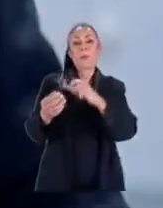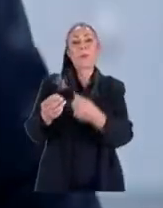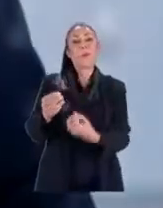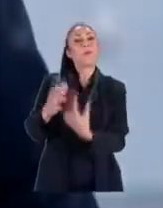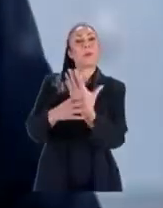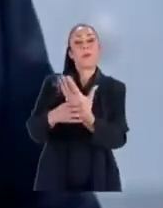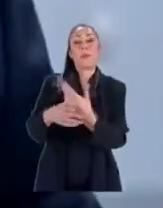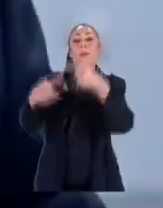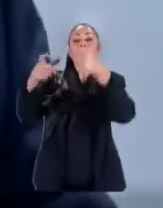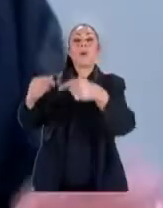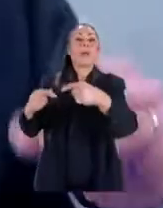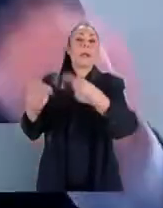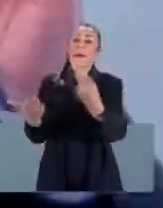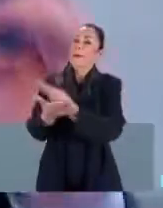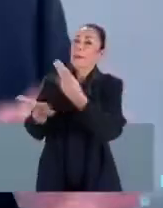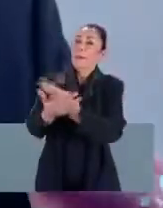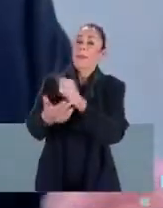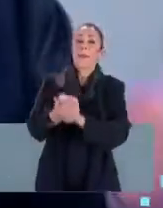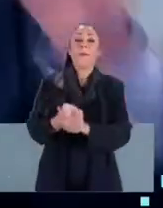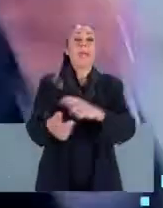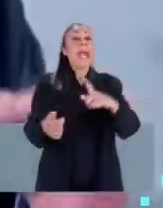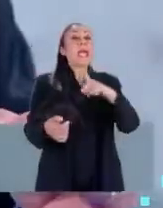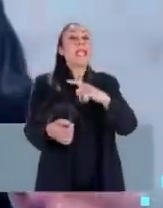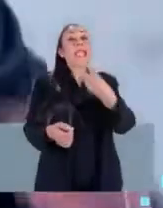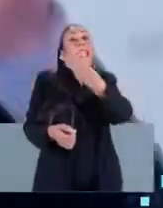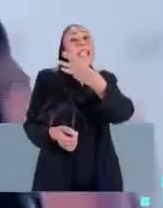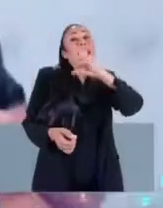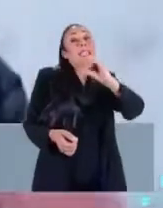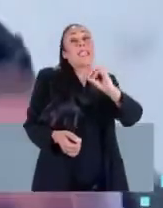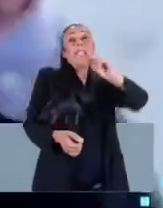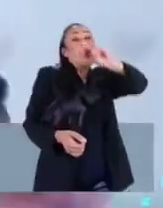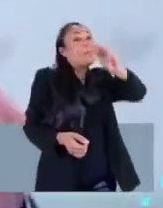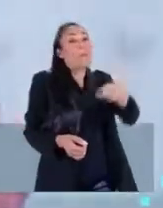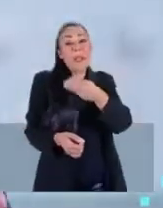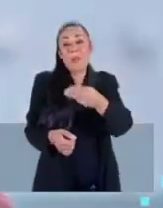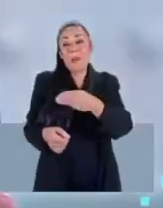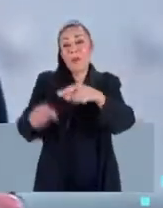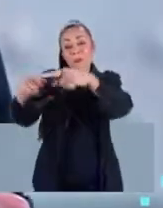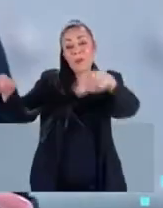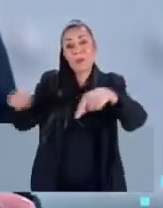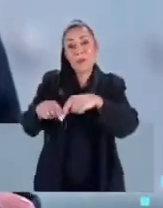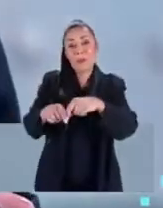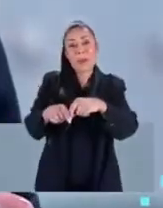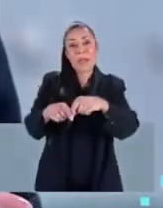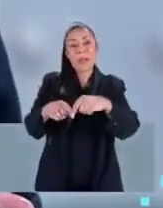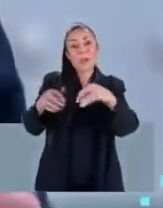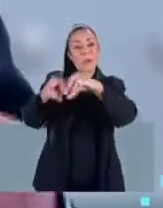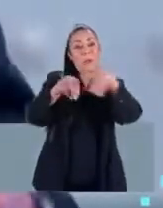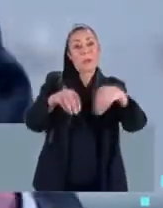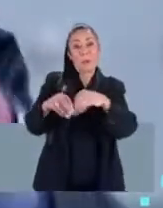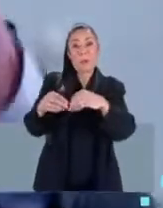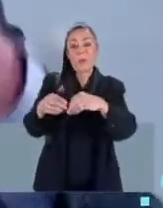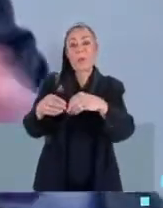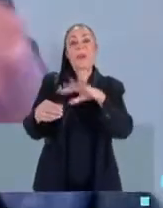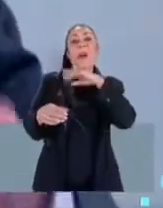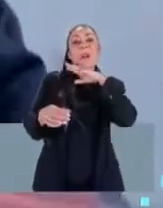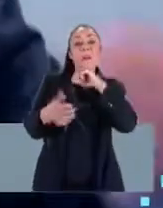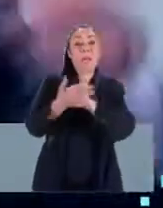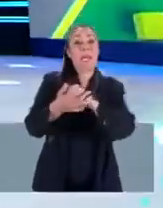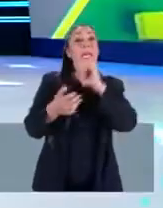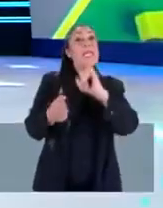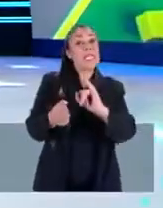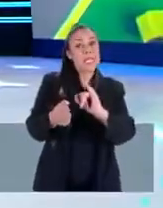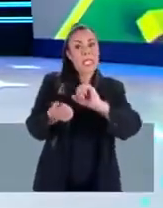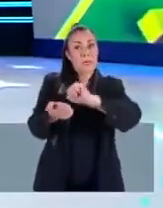onde não se deve produzir. Nós temos 30 milhões de pastos degradados. Tem mesmo. Se a gente recuperar